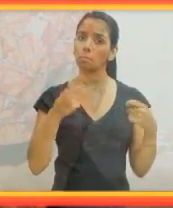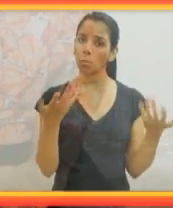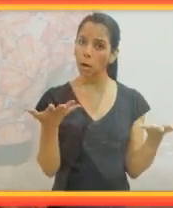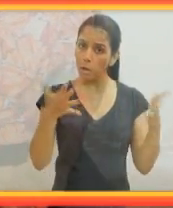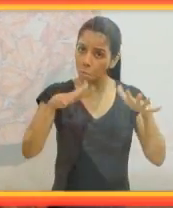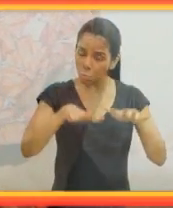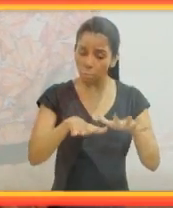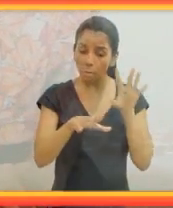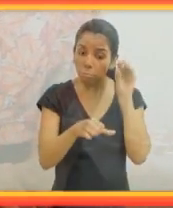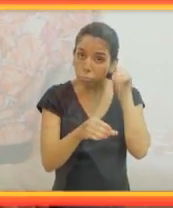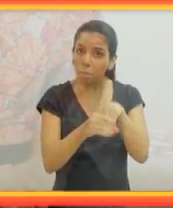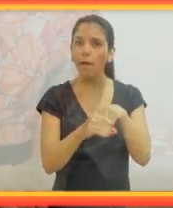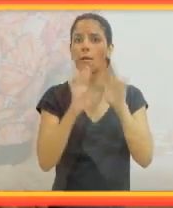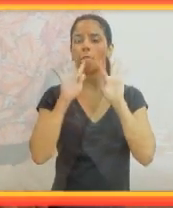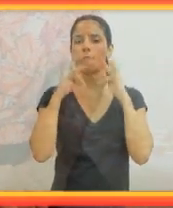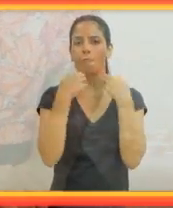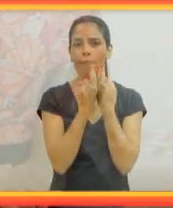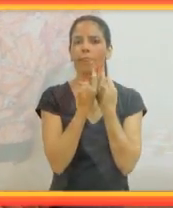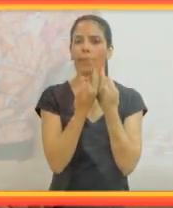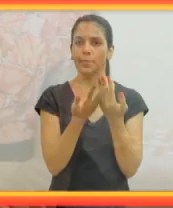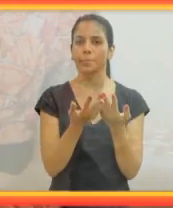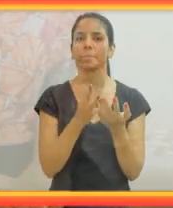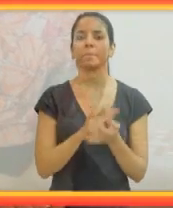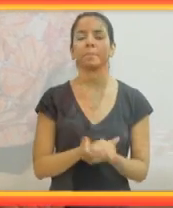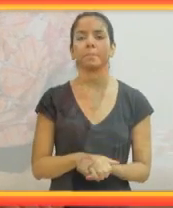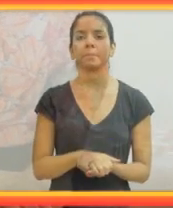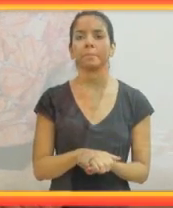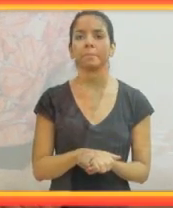Que exista uma